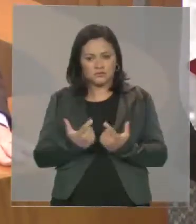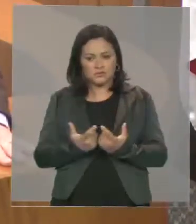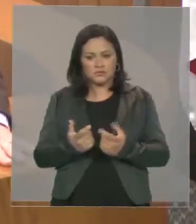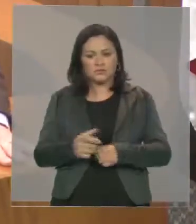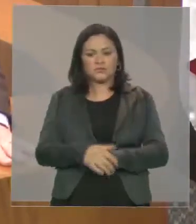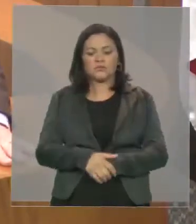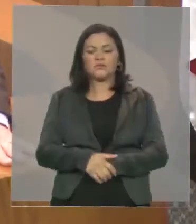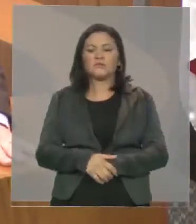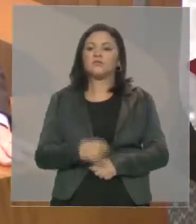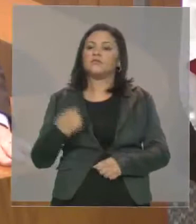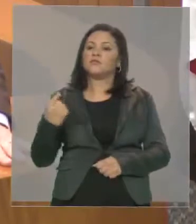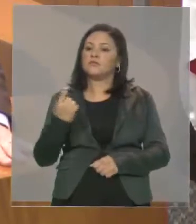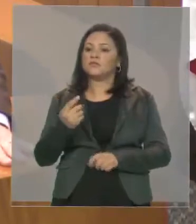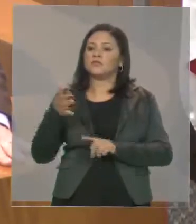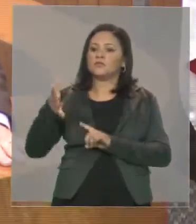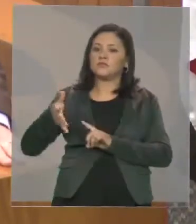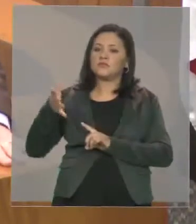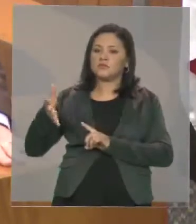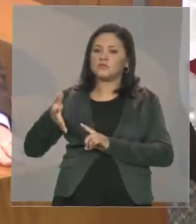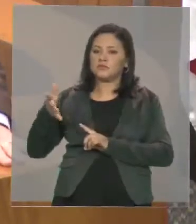subo esta tribuna